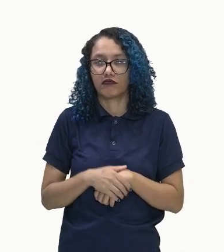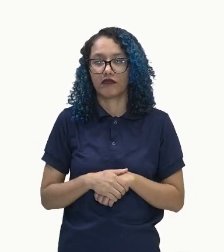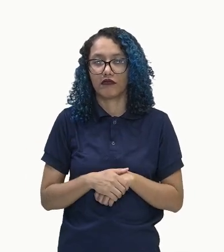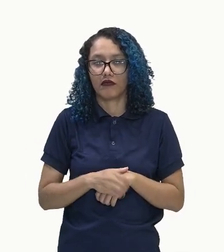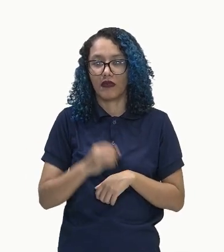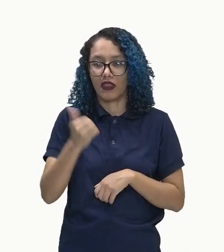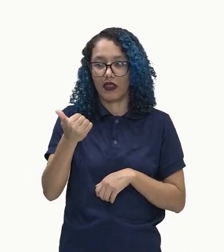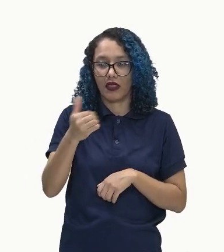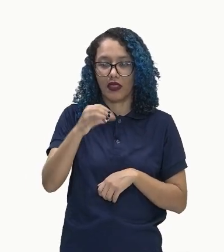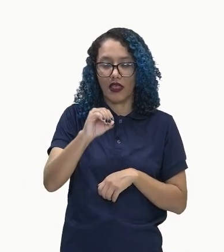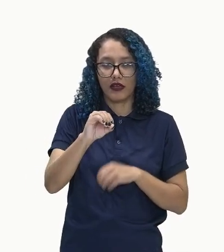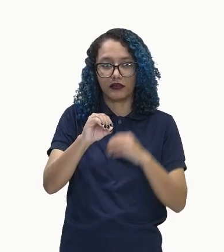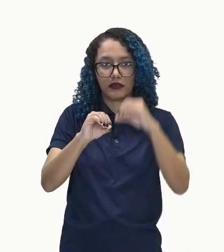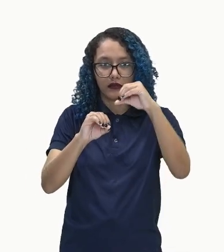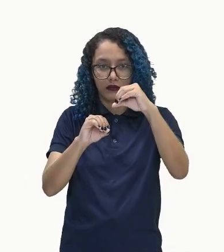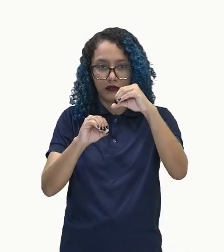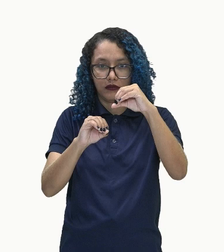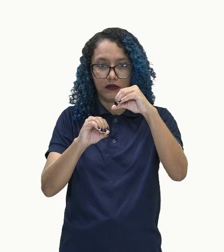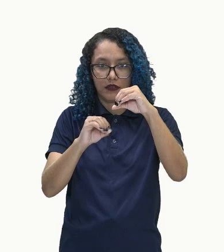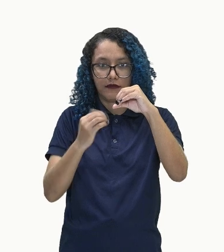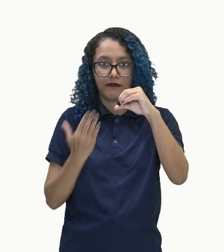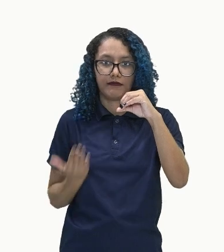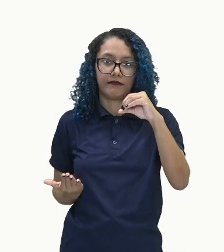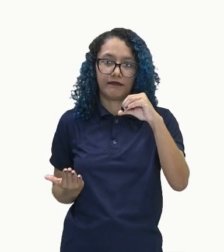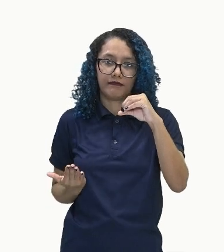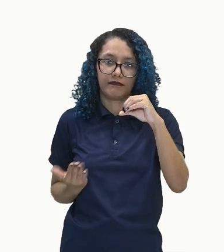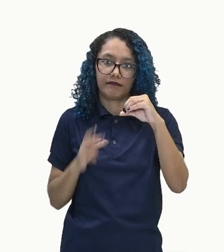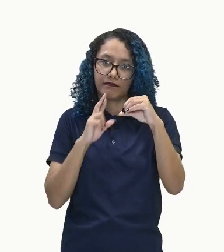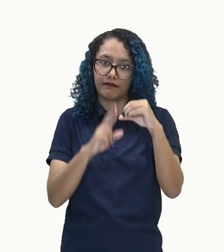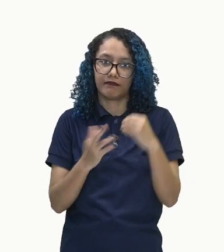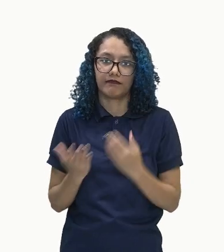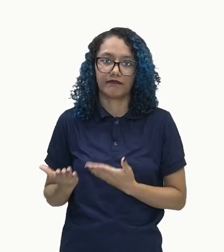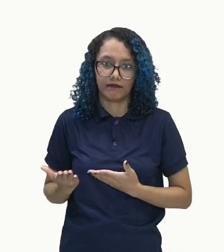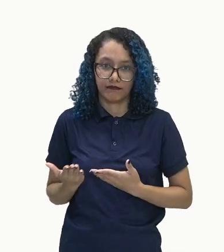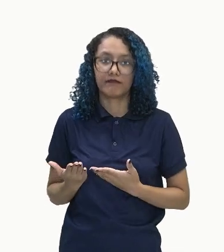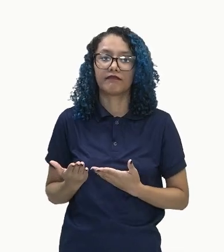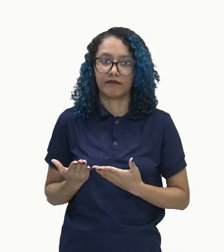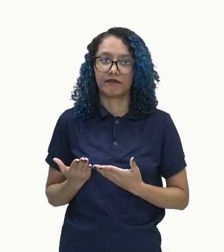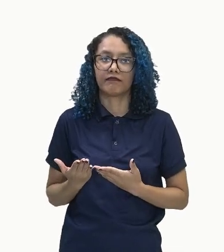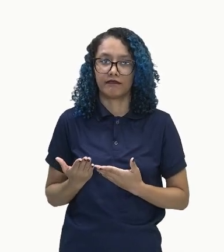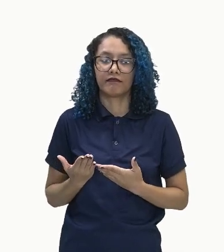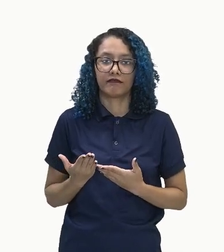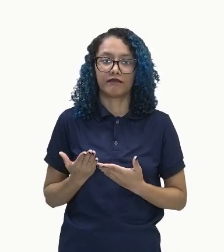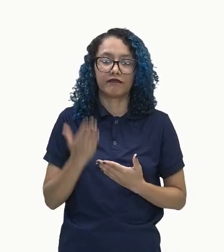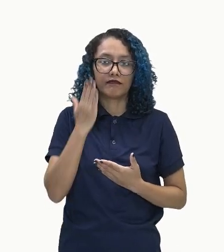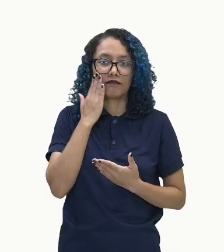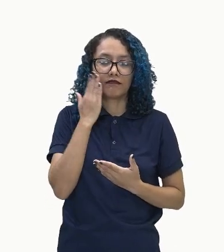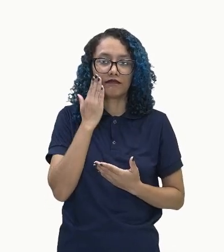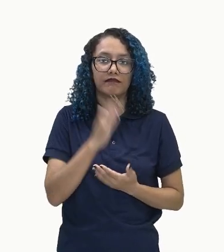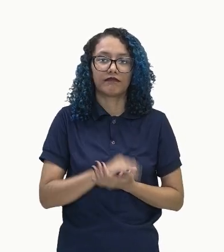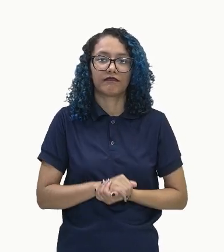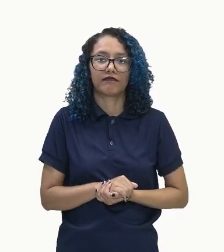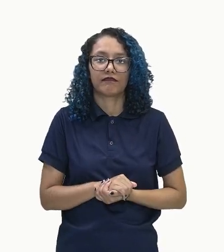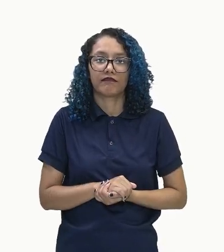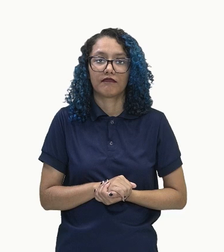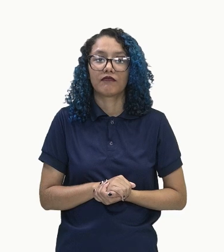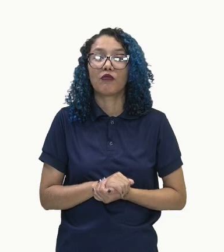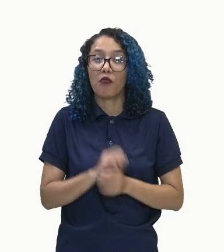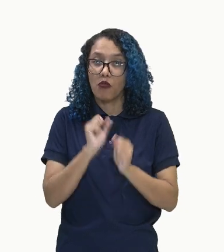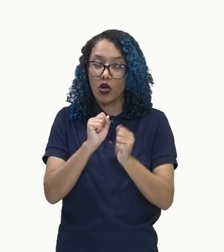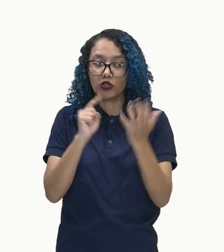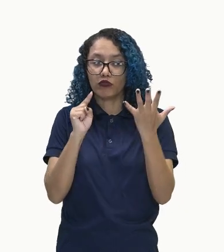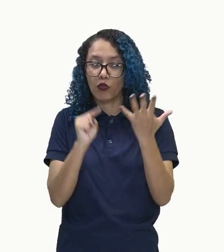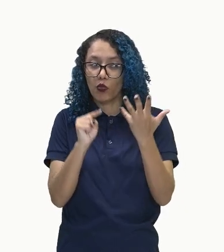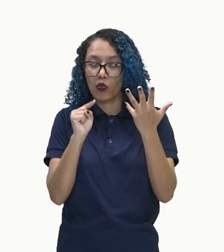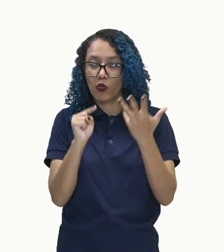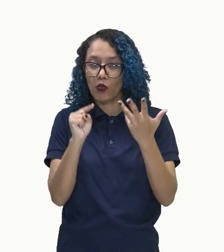ao expoente 9. Assim como nós temos aqui ó, na nossa resposta. Tá legal? Então marca bem o que o professor falou para você. Ó. Conta a quantidade de zero,